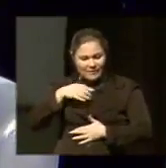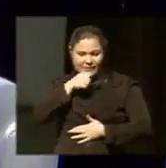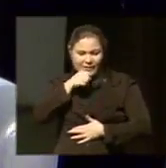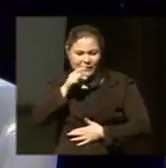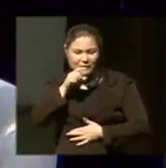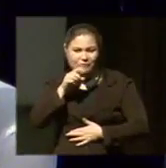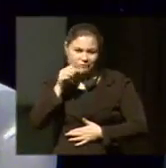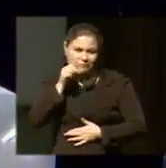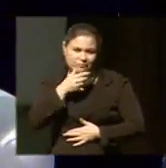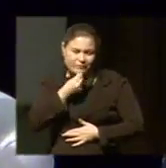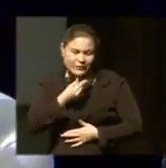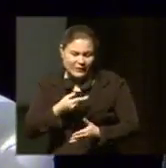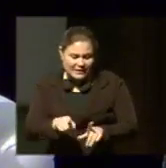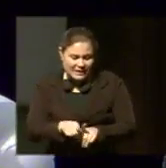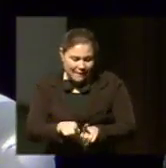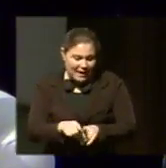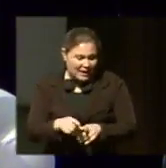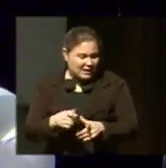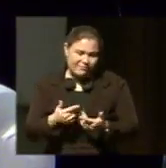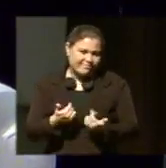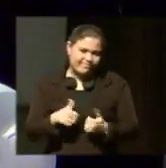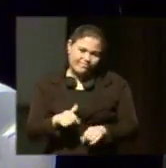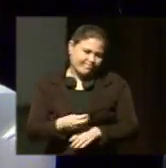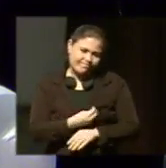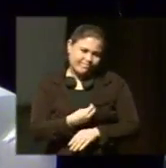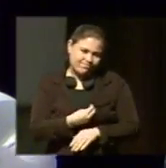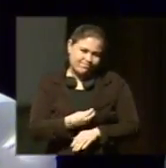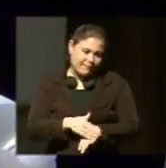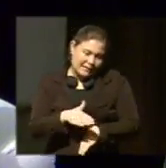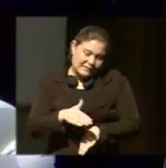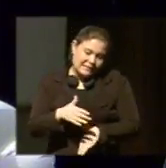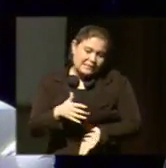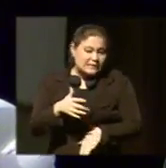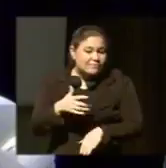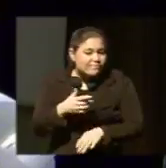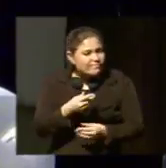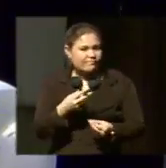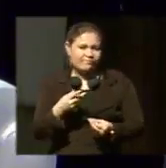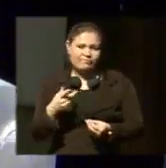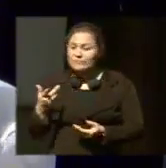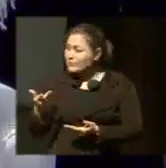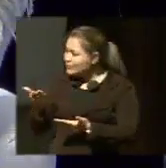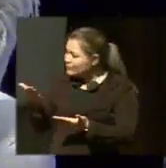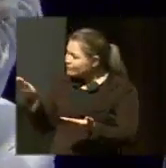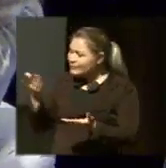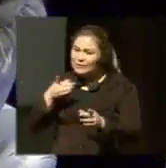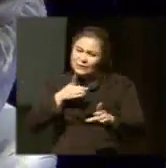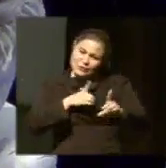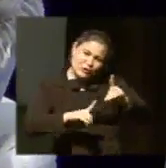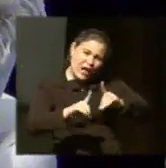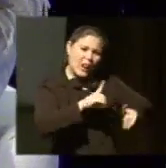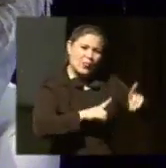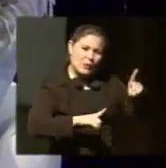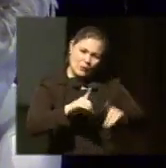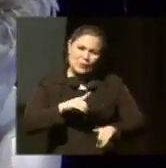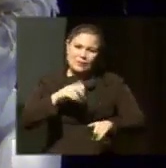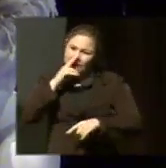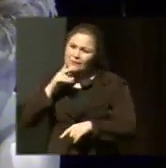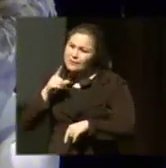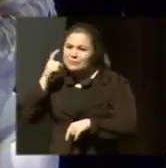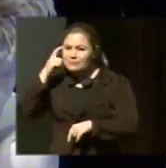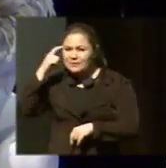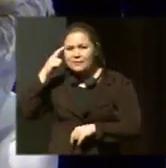também não estão mais presentes. Então fica com vocês, gente. Fica no diálogo, eu acho, né? Nesse